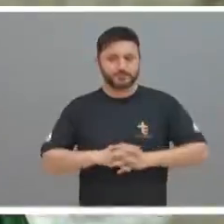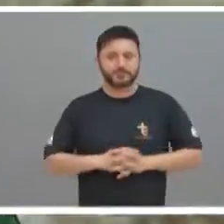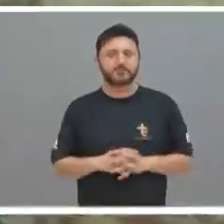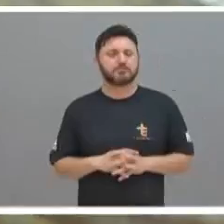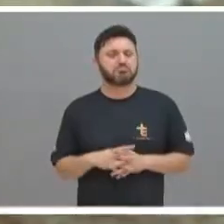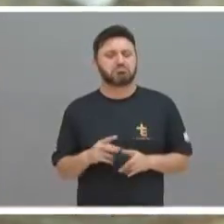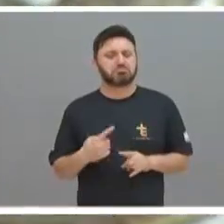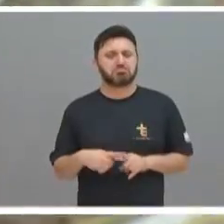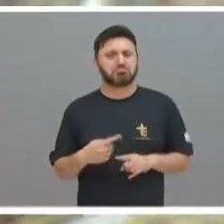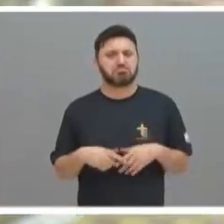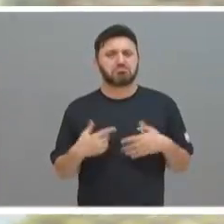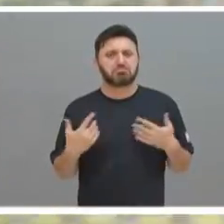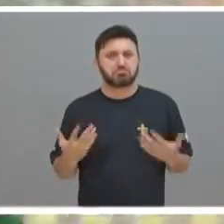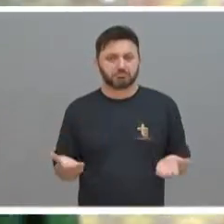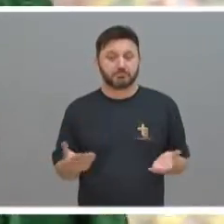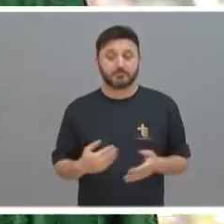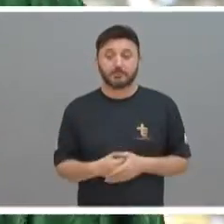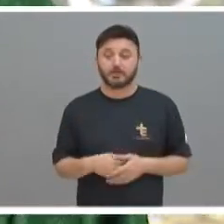Por quê?